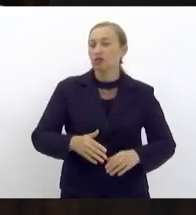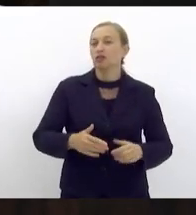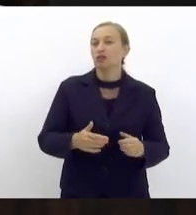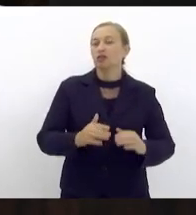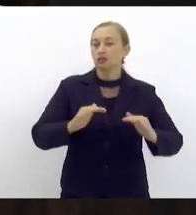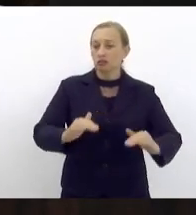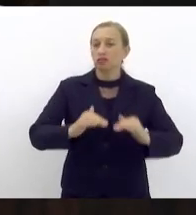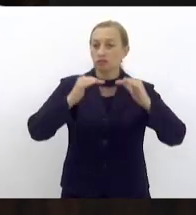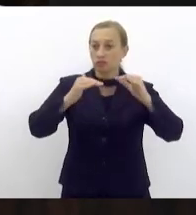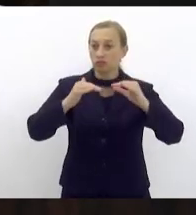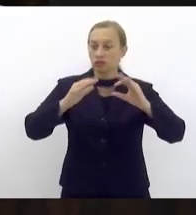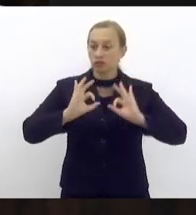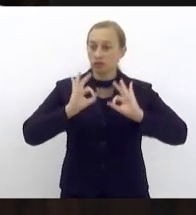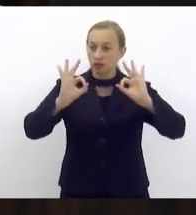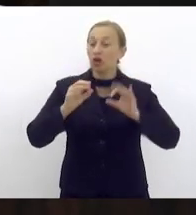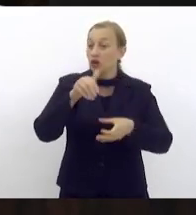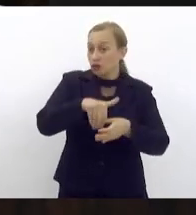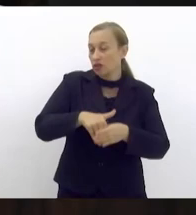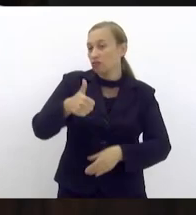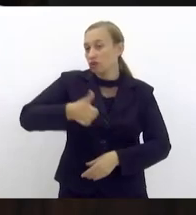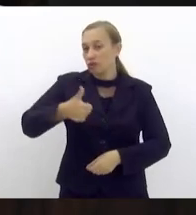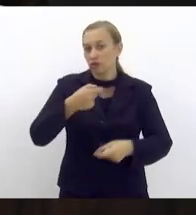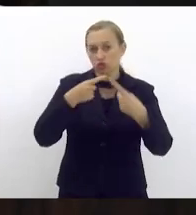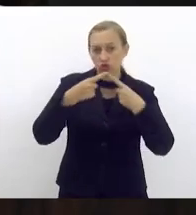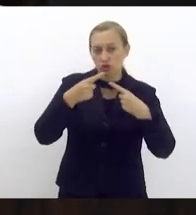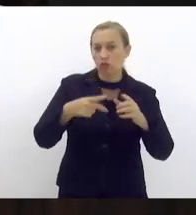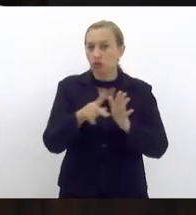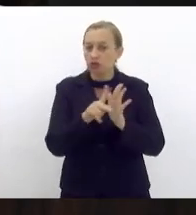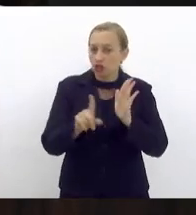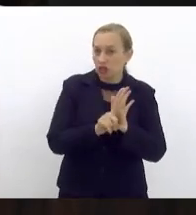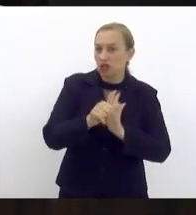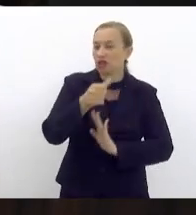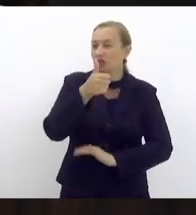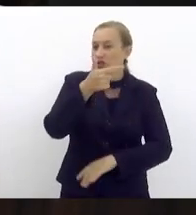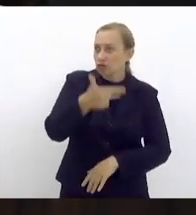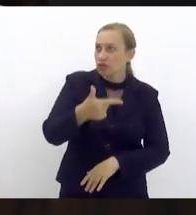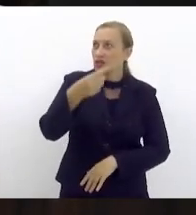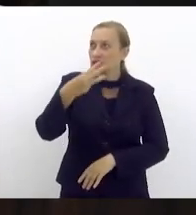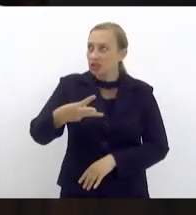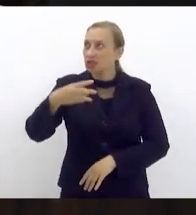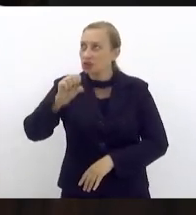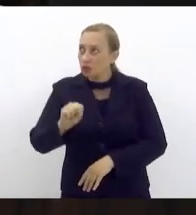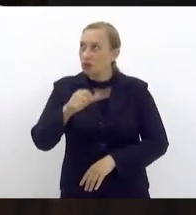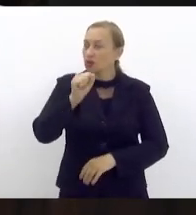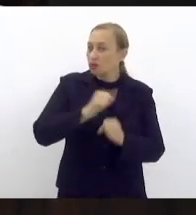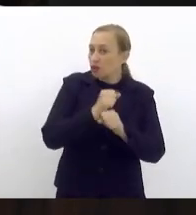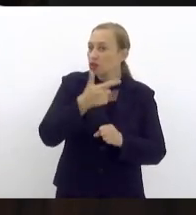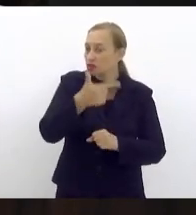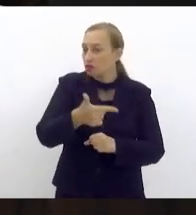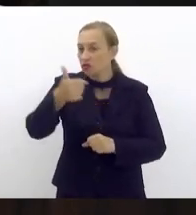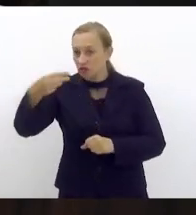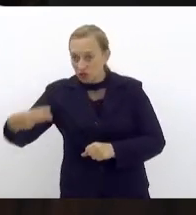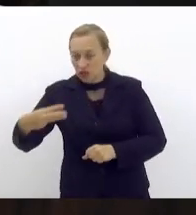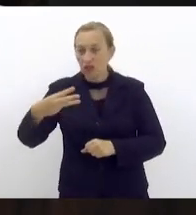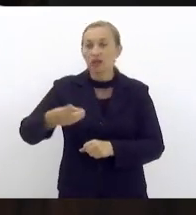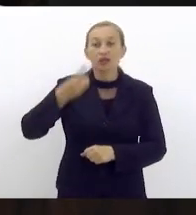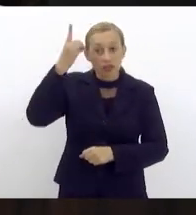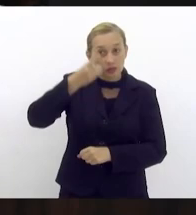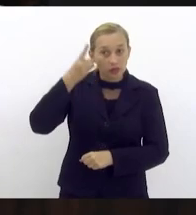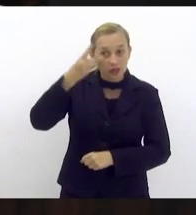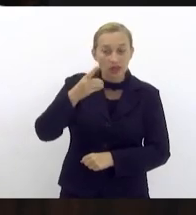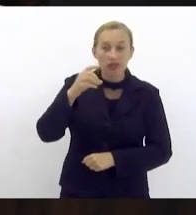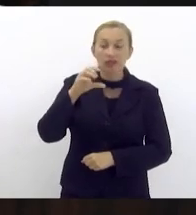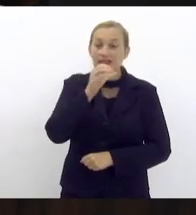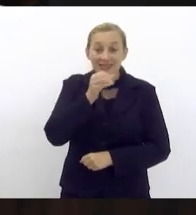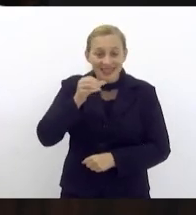extraordinária em votação em primeira discussão projeto de lei número 238 do ano de 2023 de autoria da deputada